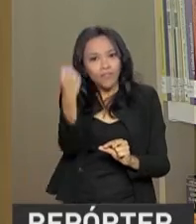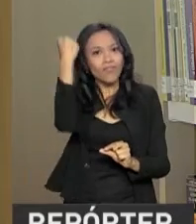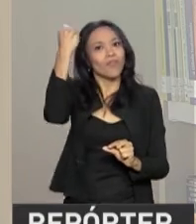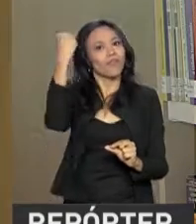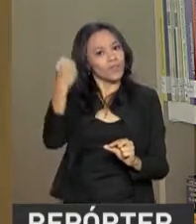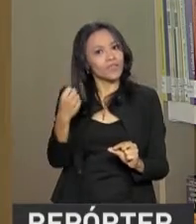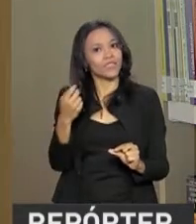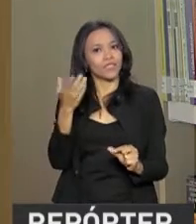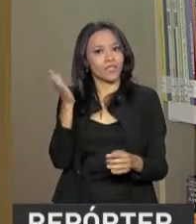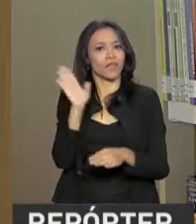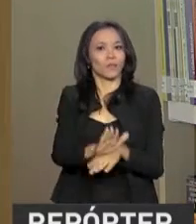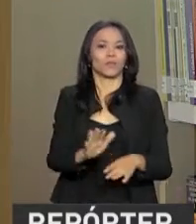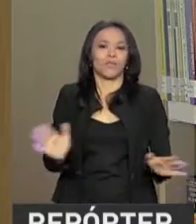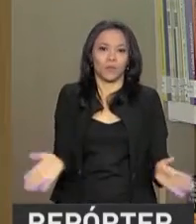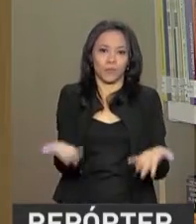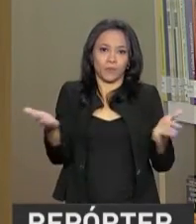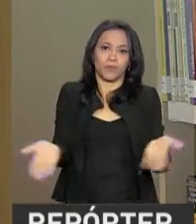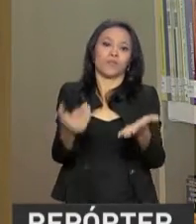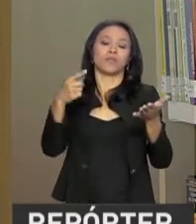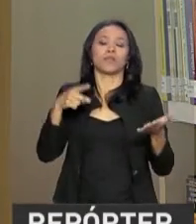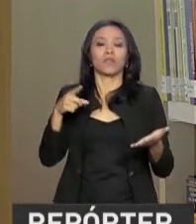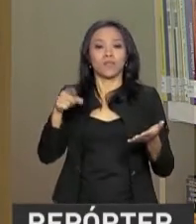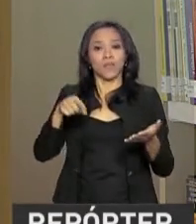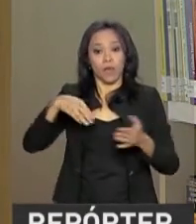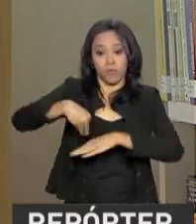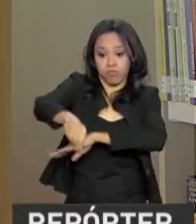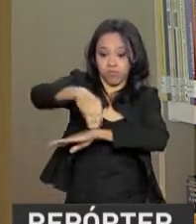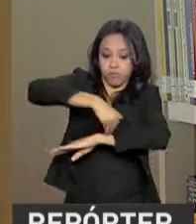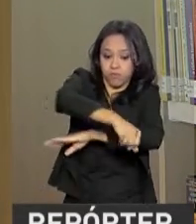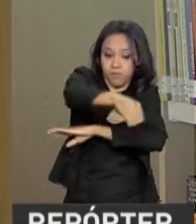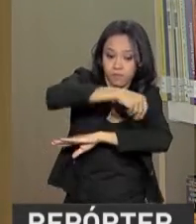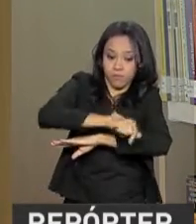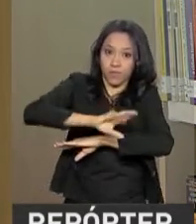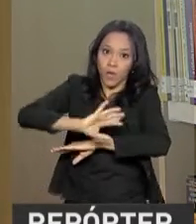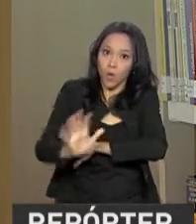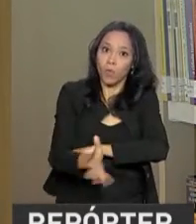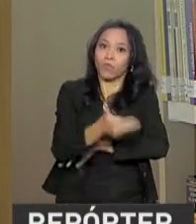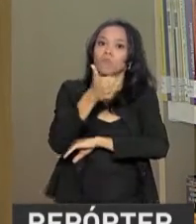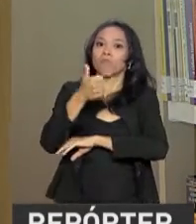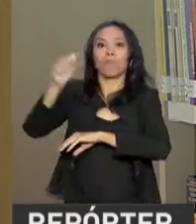últimos tempos. É uma superprodução que mantém os preços lá embaixo e a inflação sob controle.